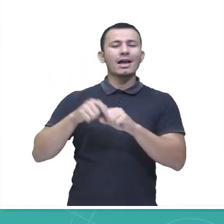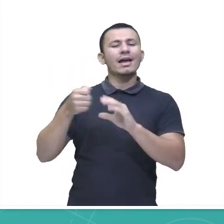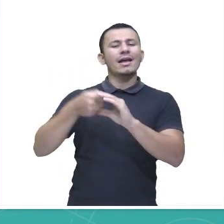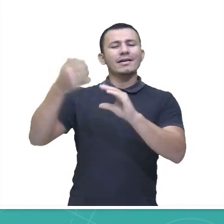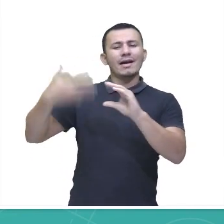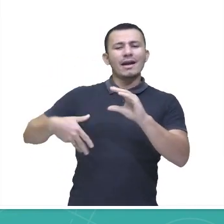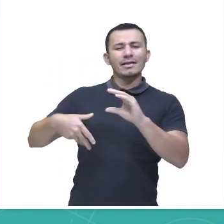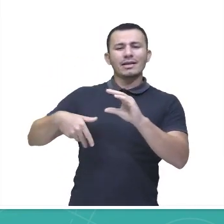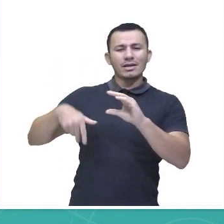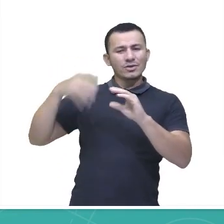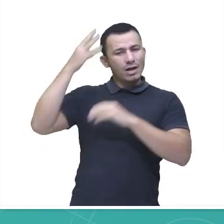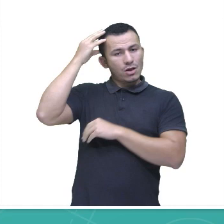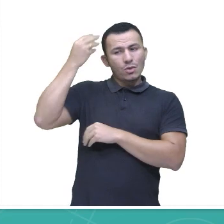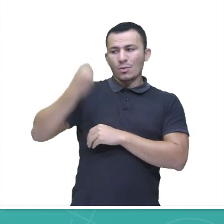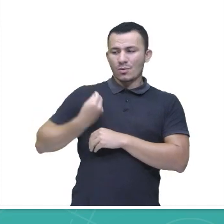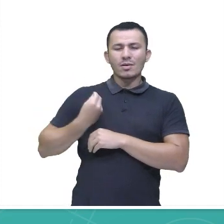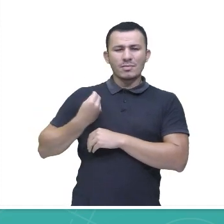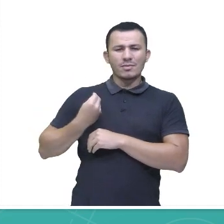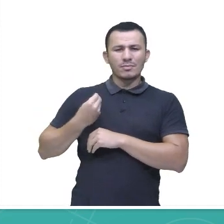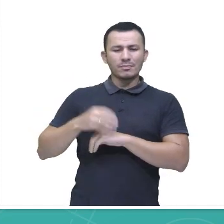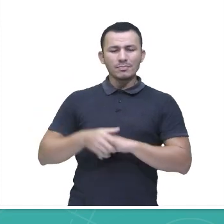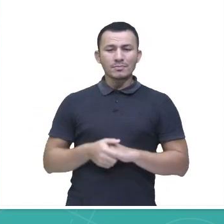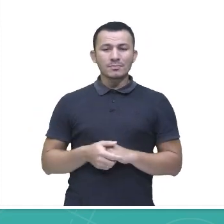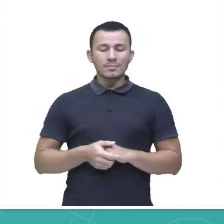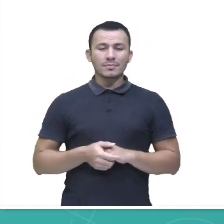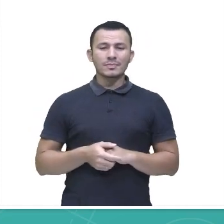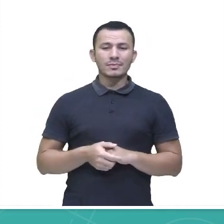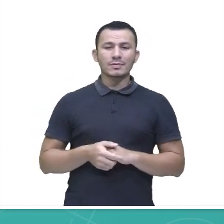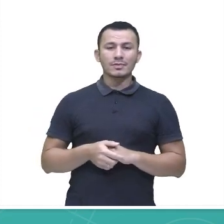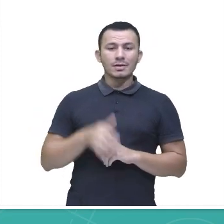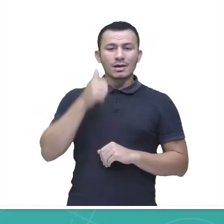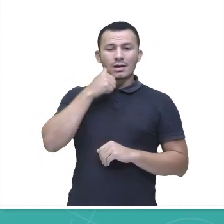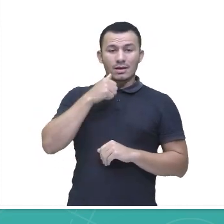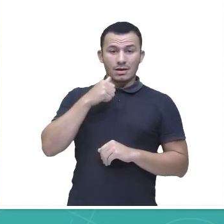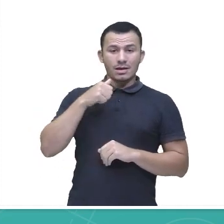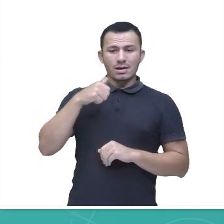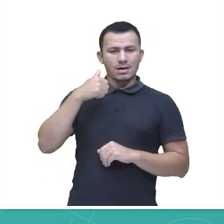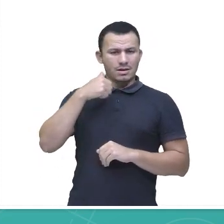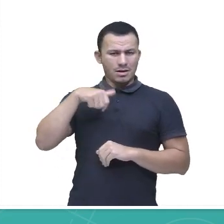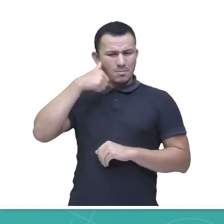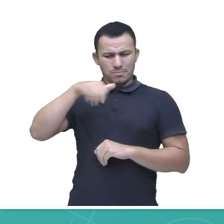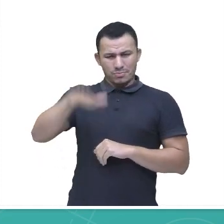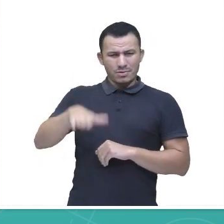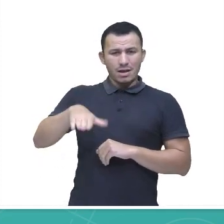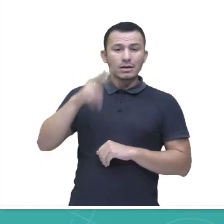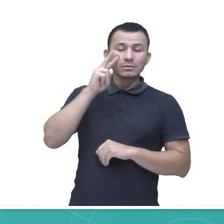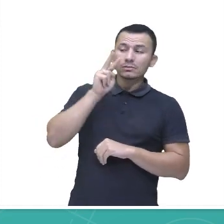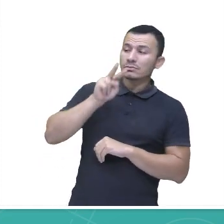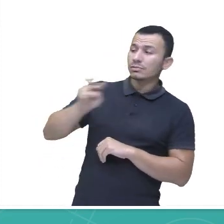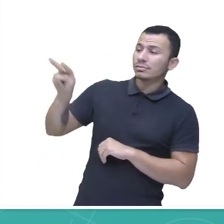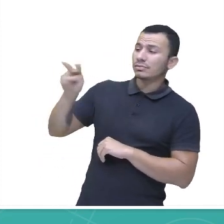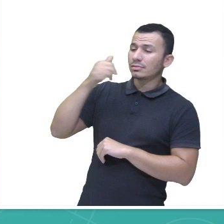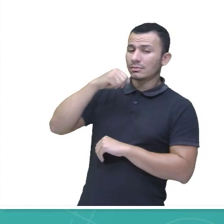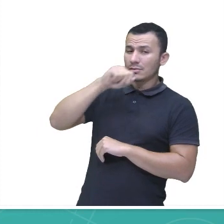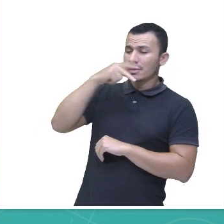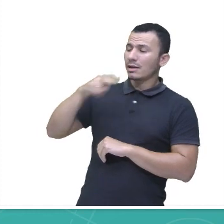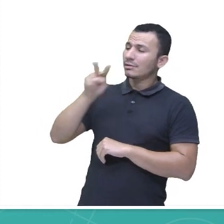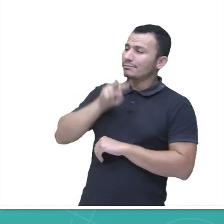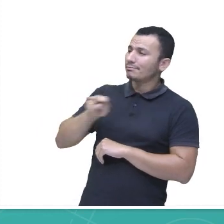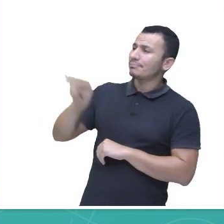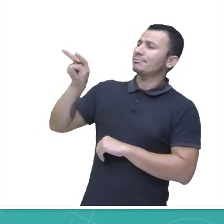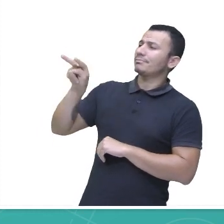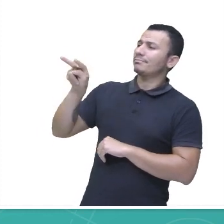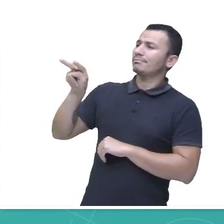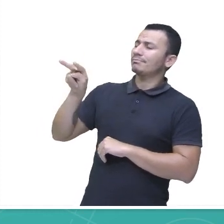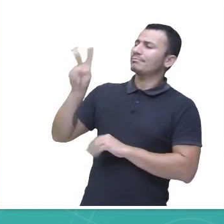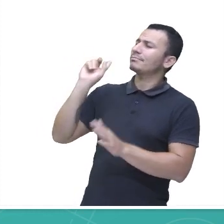caracterizando a cabeleira, está qualificando. Olhou para sua mãe, já vimos essa análise, né? Sua se relacionando à mãe.